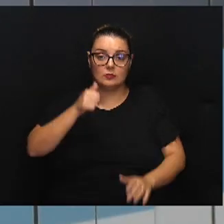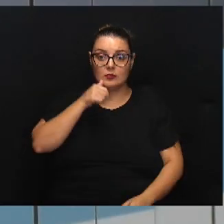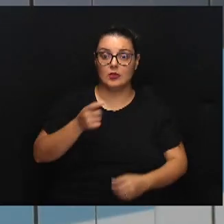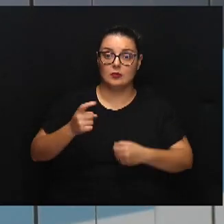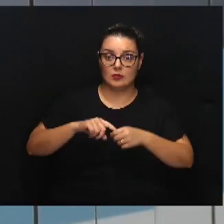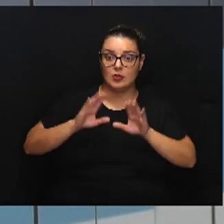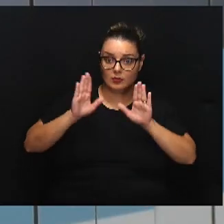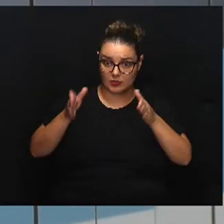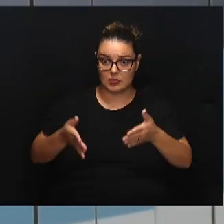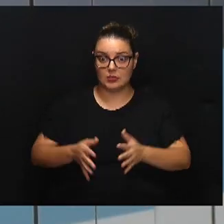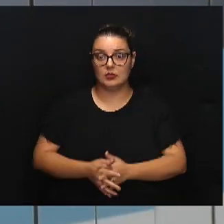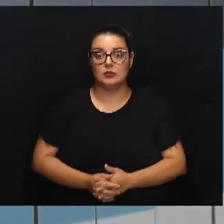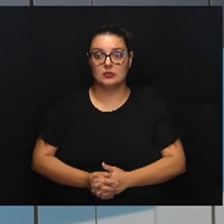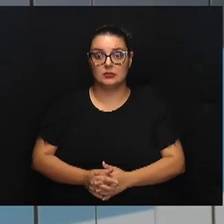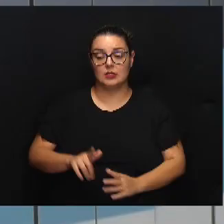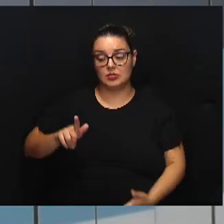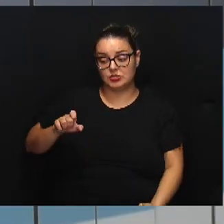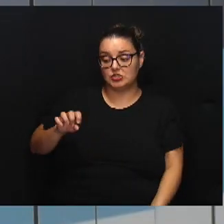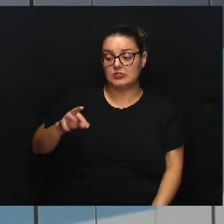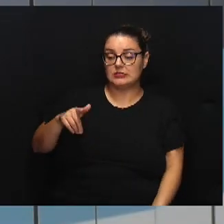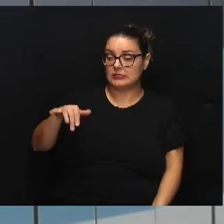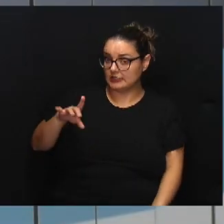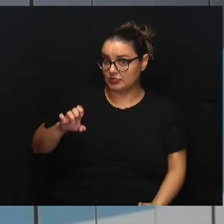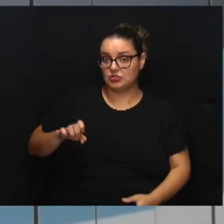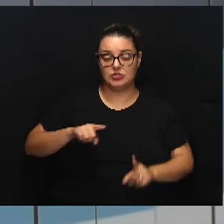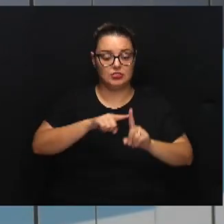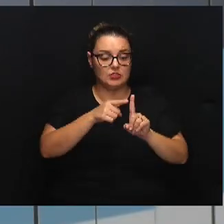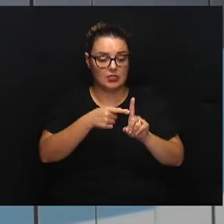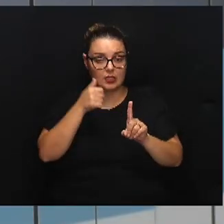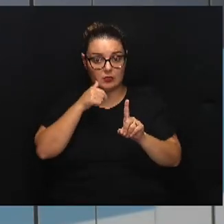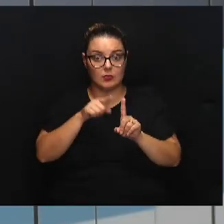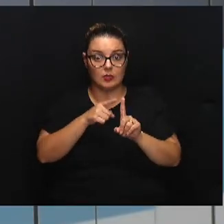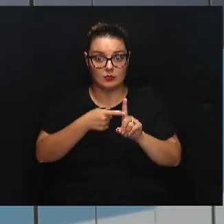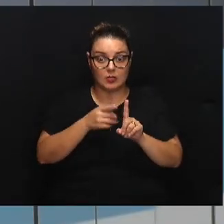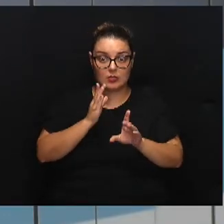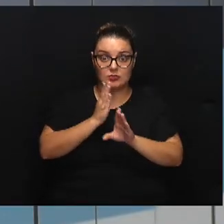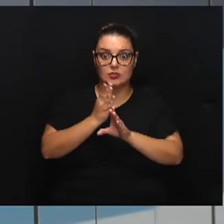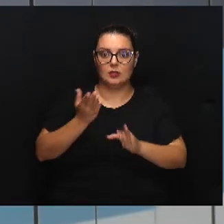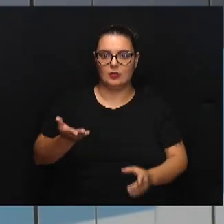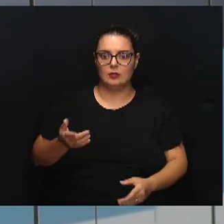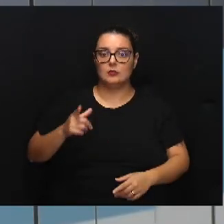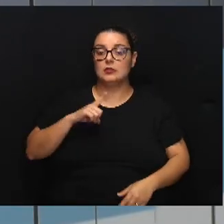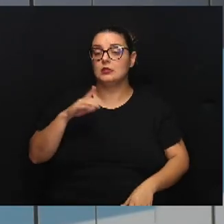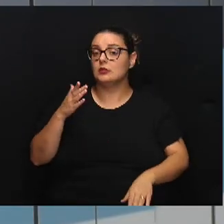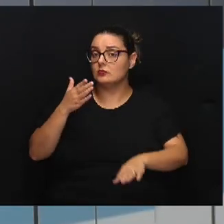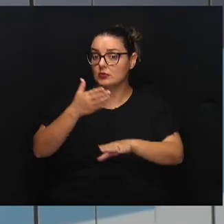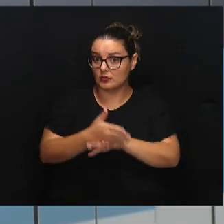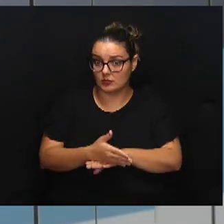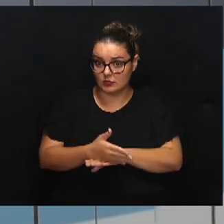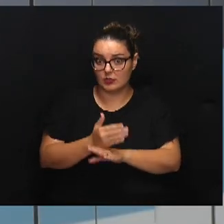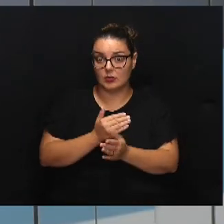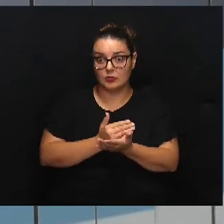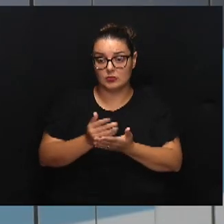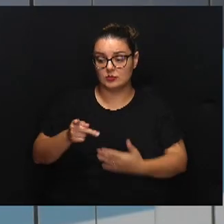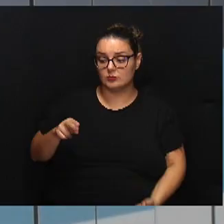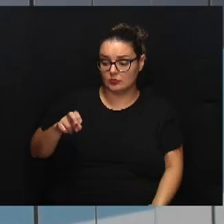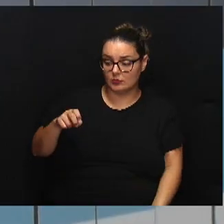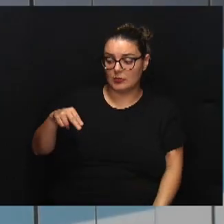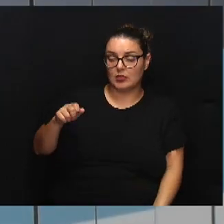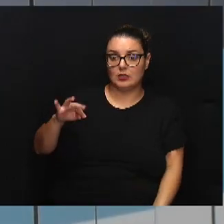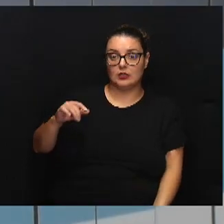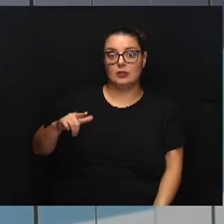questão das gestantes, essa mulher que engravida, que descobre uma gestação, ela precisa ter acesso ao início do pré-natal no